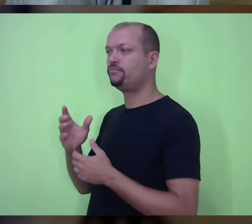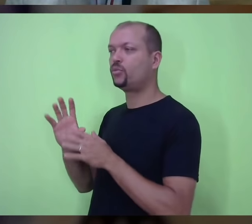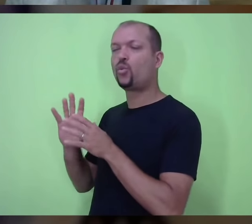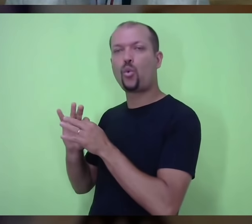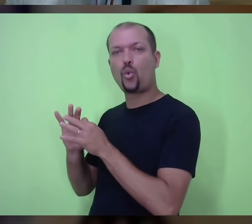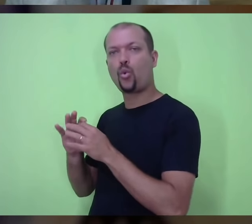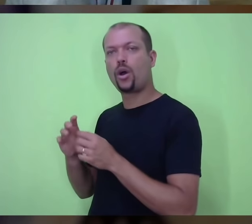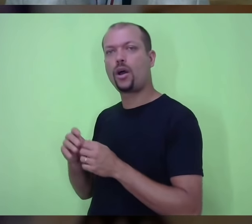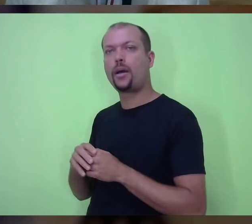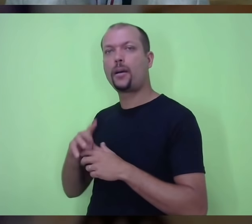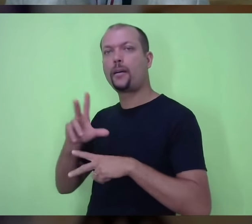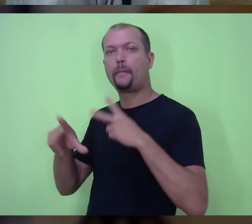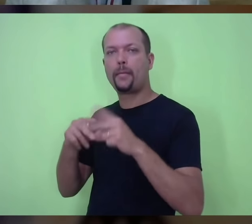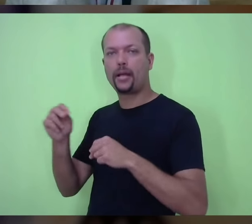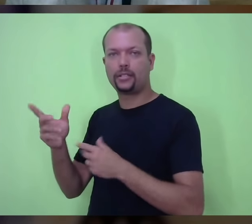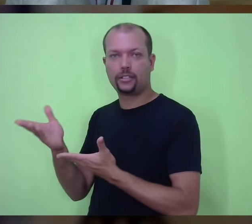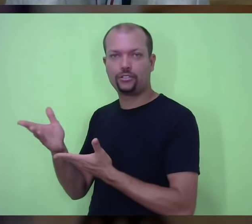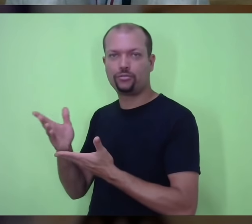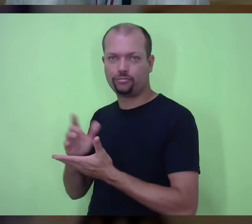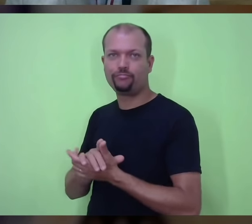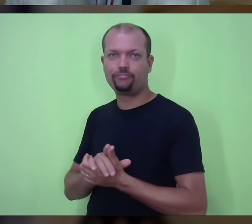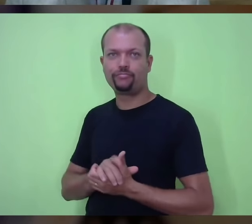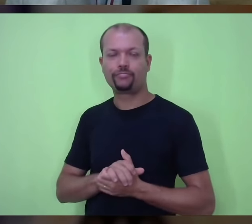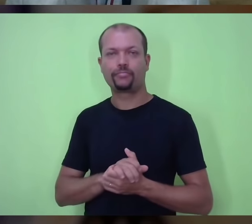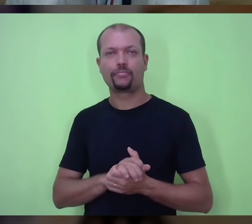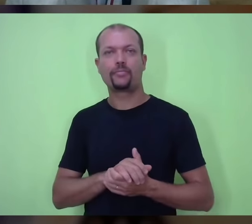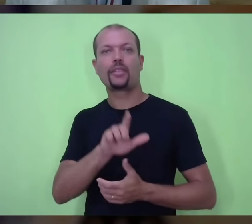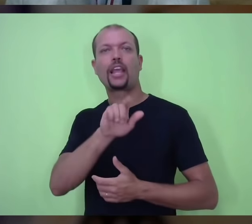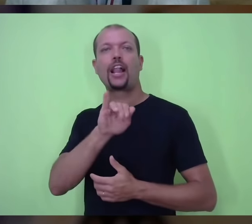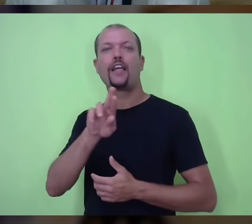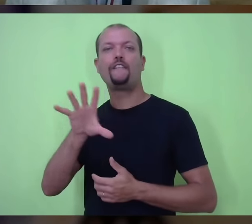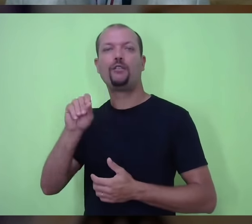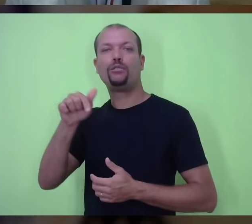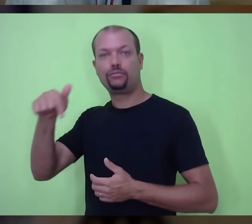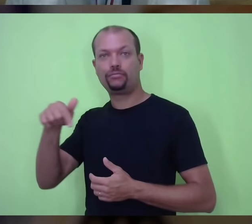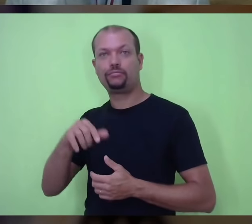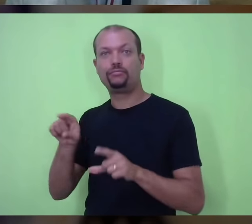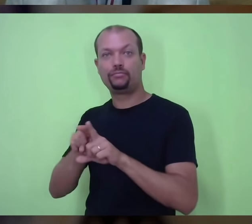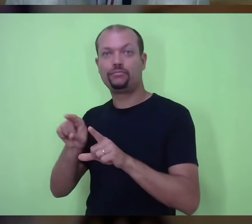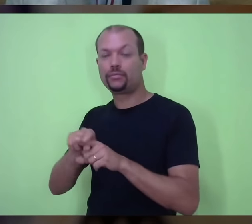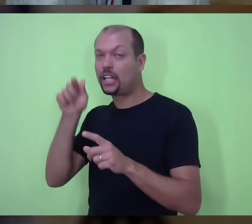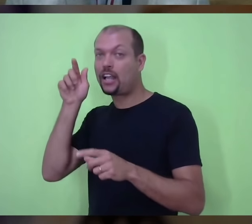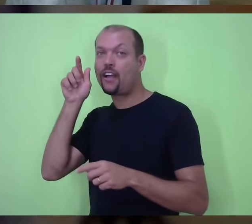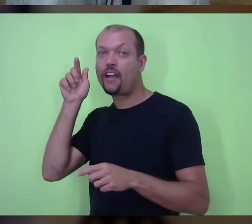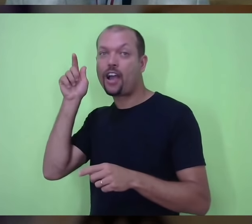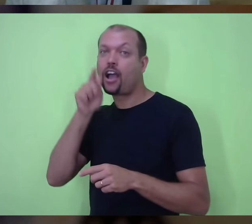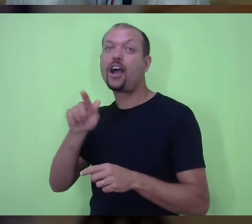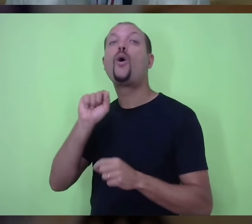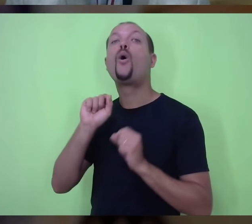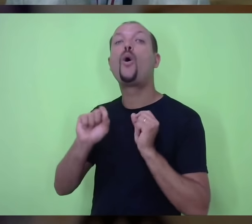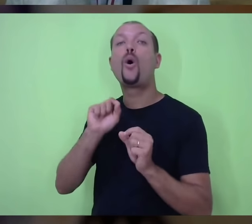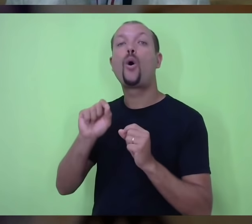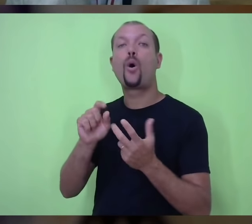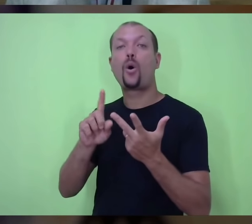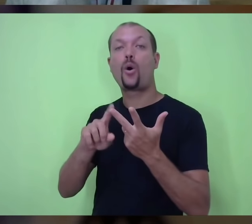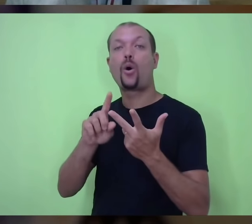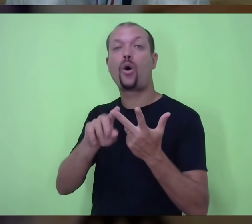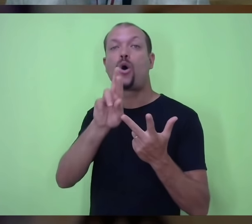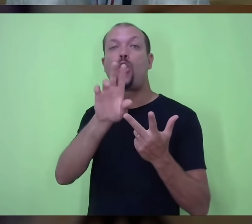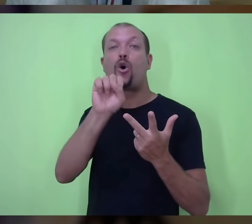um presente da editora Livro 7, para você da livraria digital Livro 7. E a vencedora, pastor Bruno e pastor Gabriel, é a